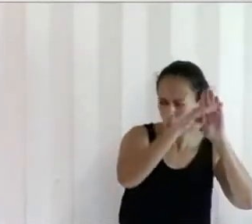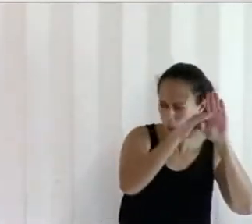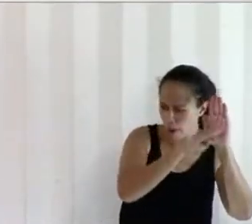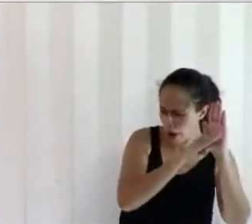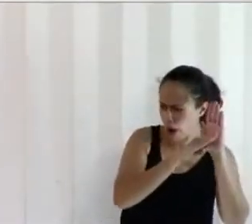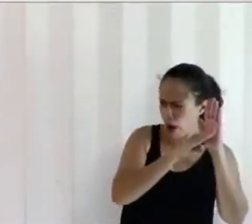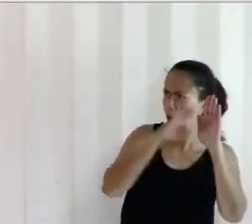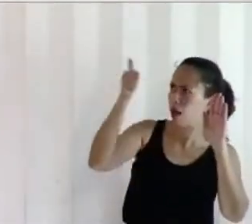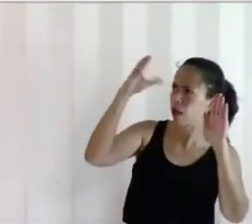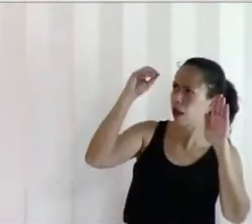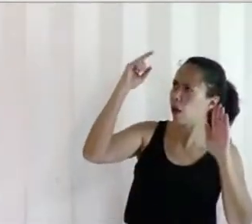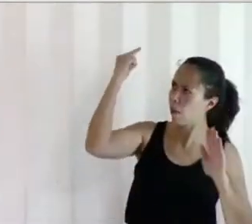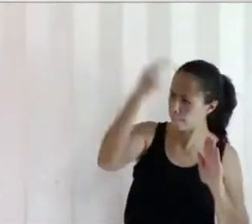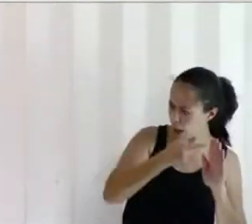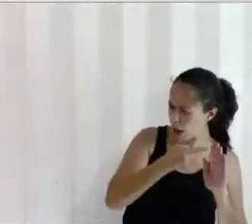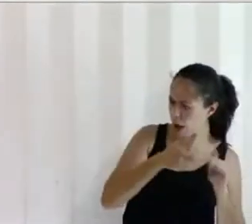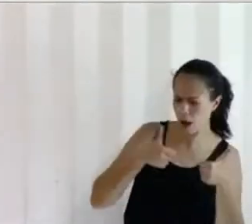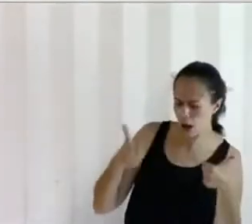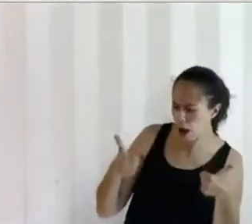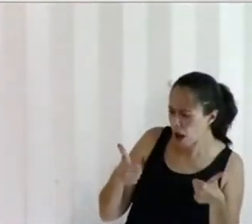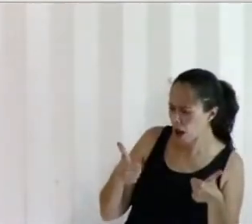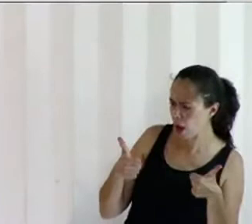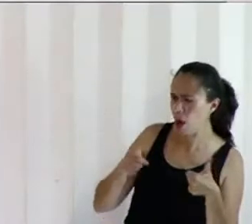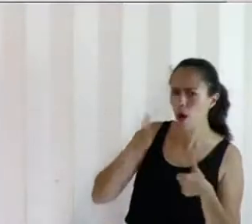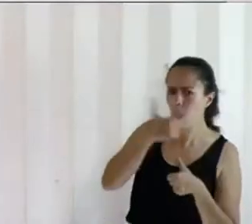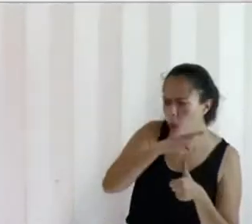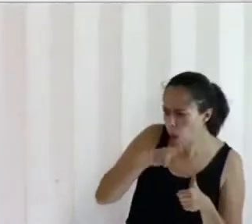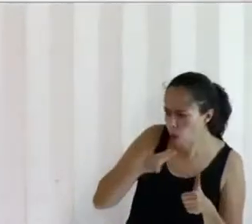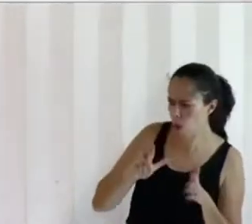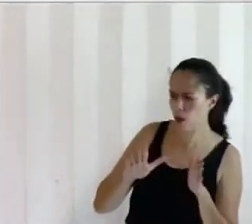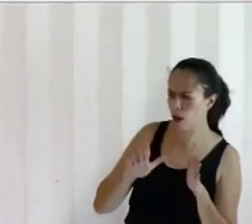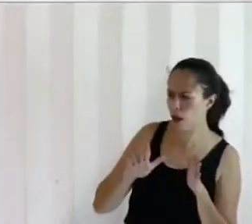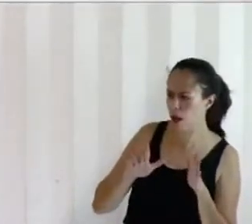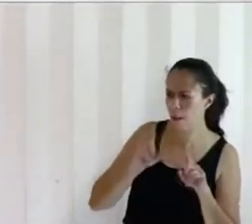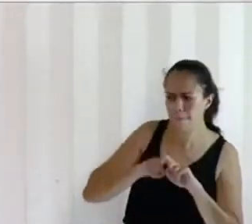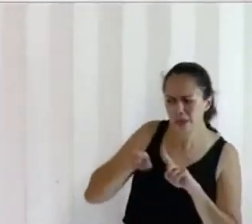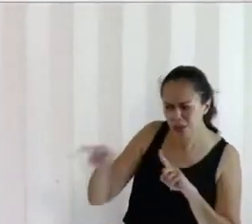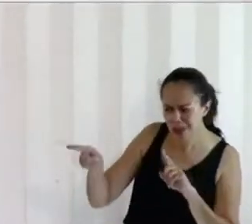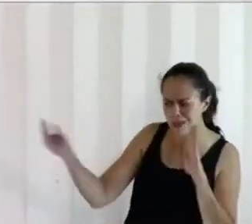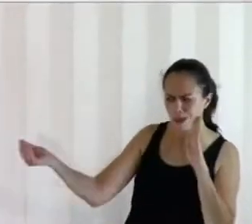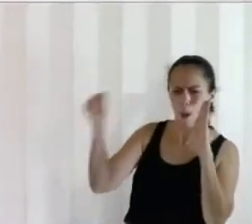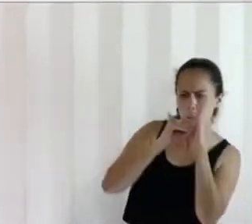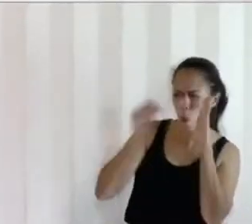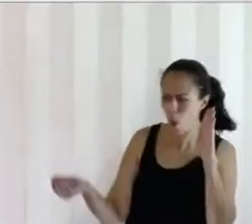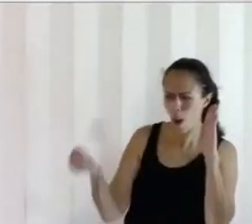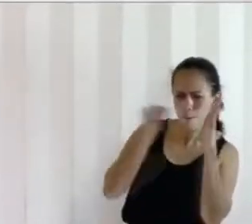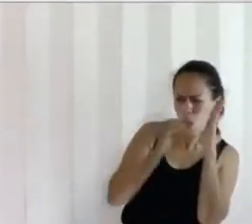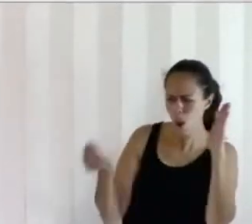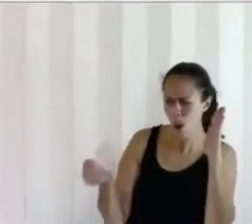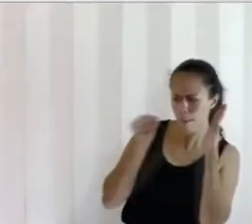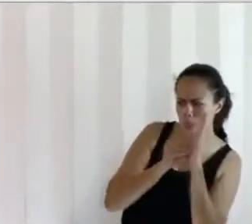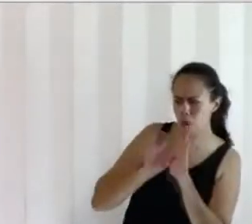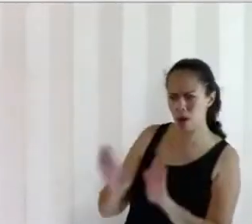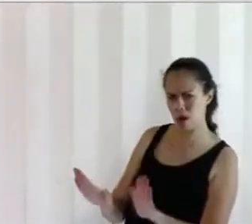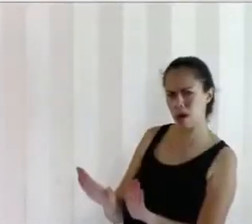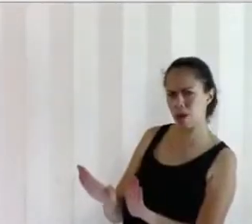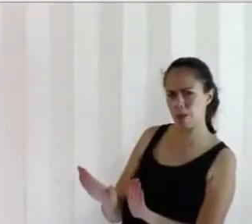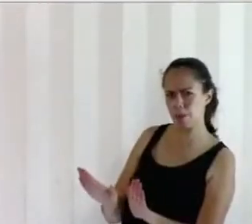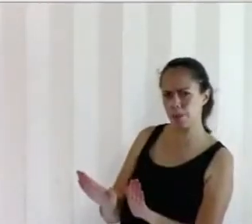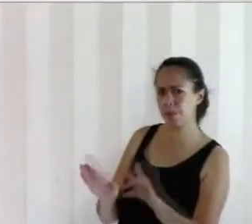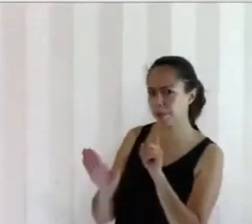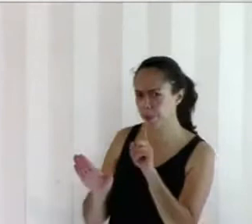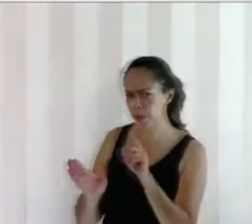de ilegalidades dos escribas e dos fariseus. Percebe por que Jesus deixou